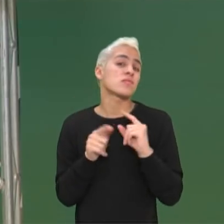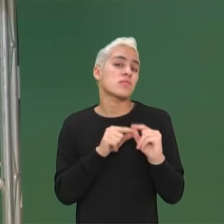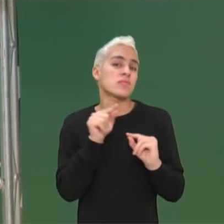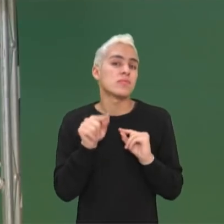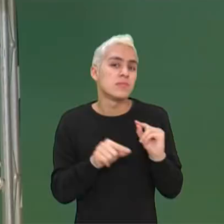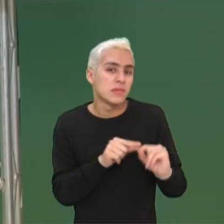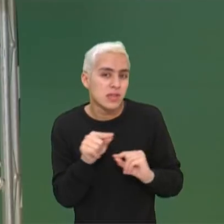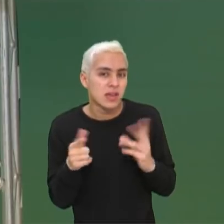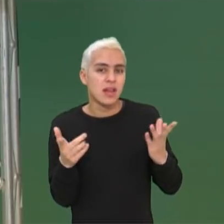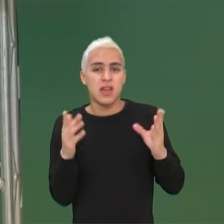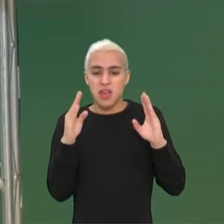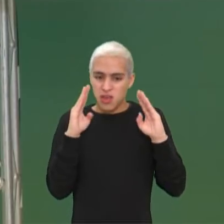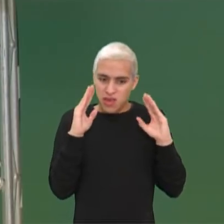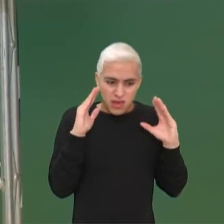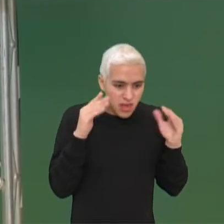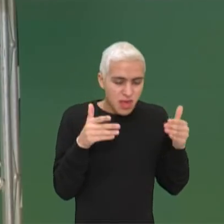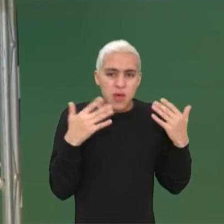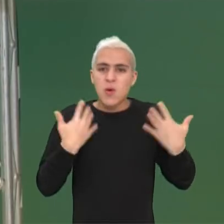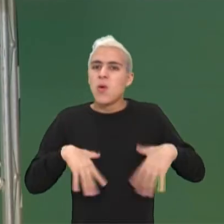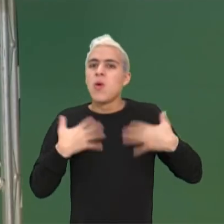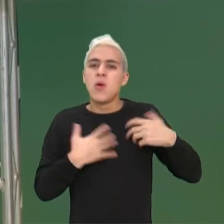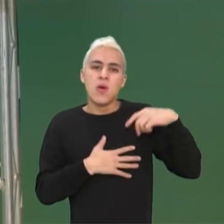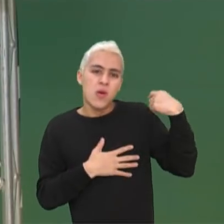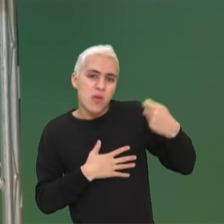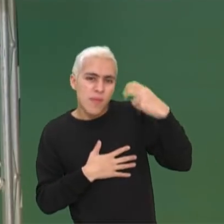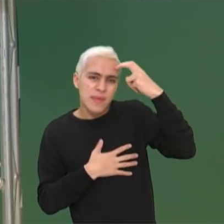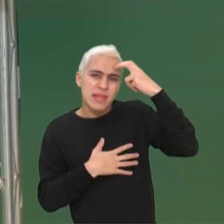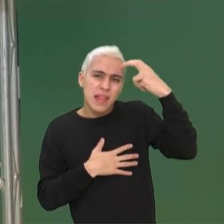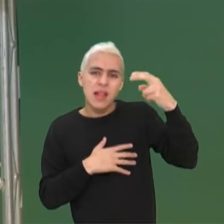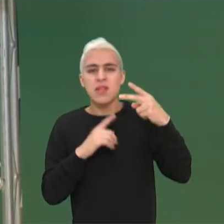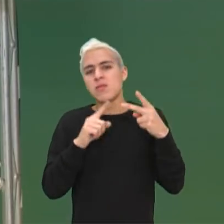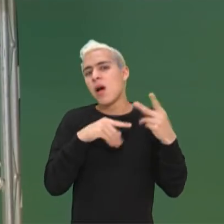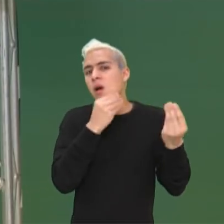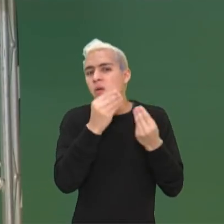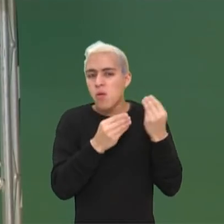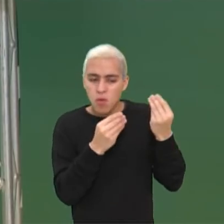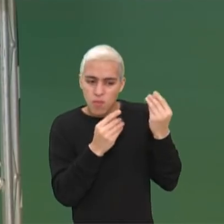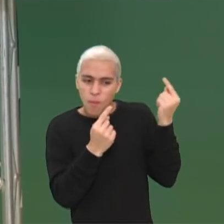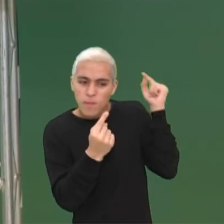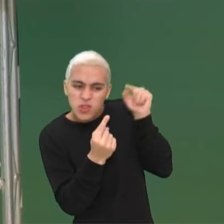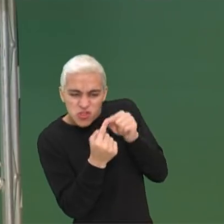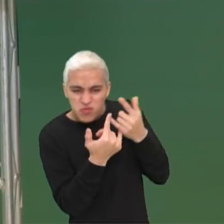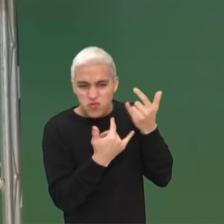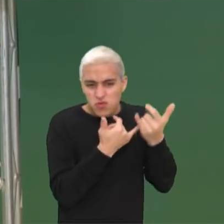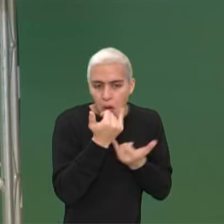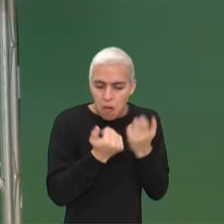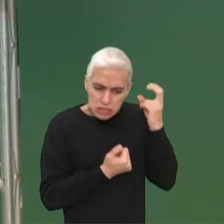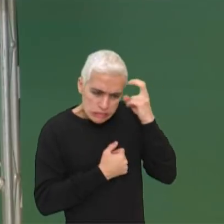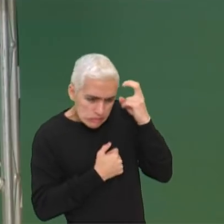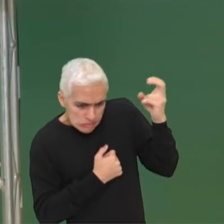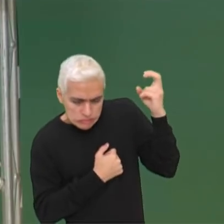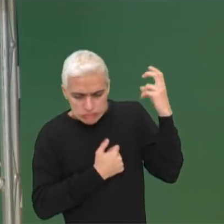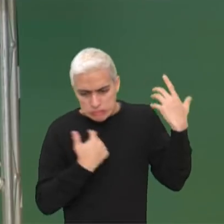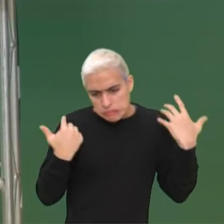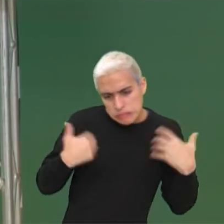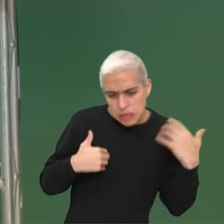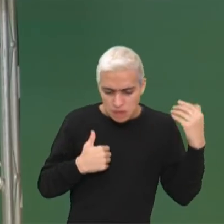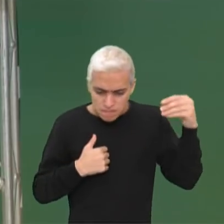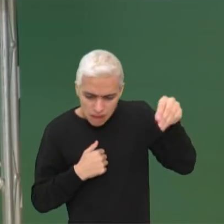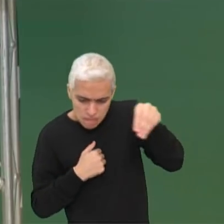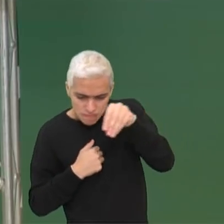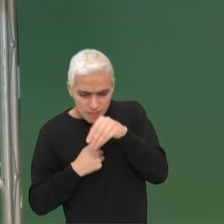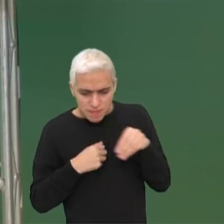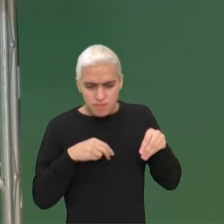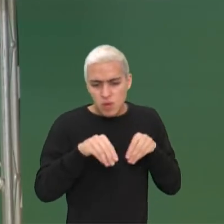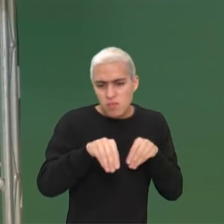vai focar bastante no intelectual, no objetivo do jogo intelectual, de pensar bastante para mexer em peças,